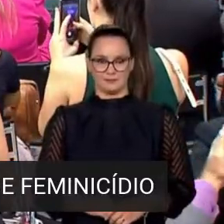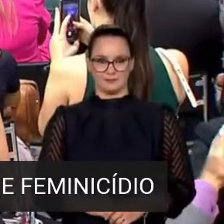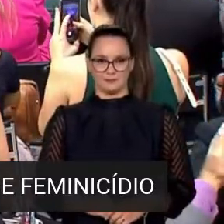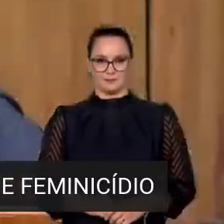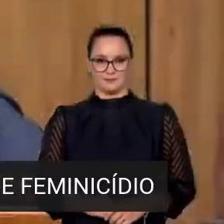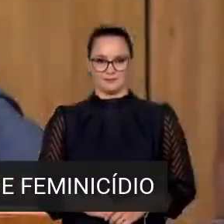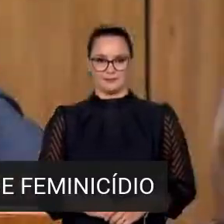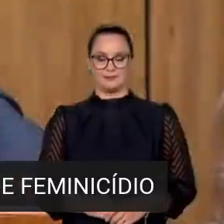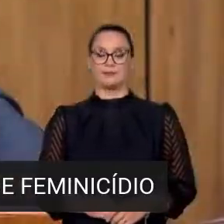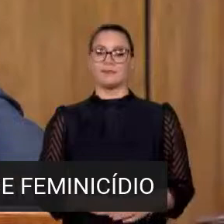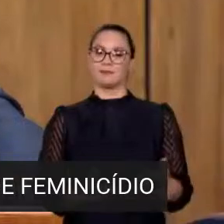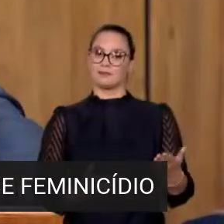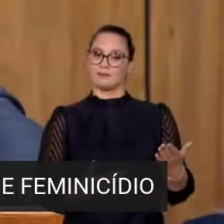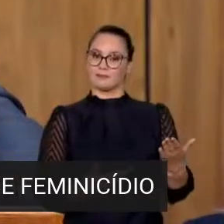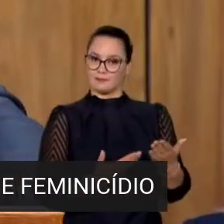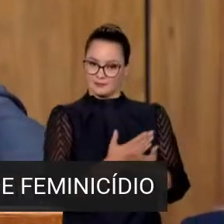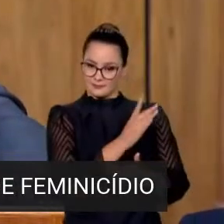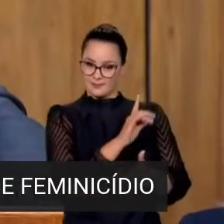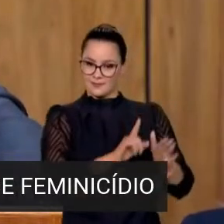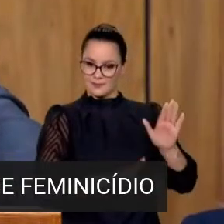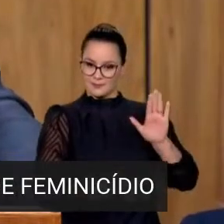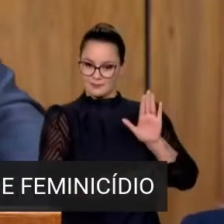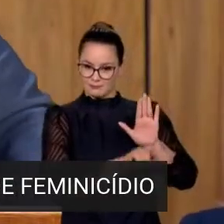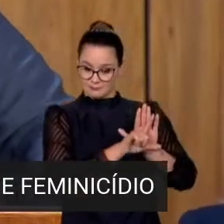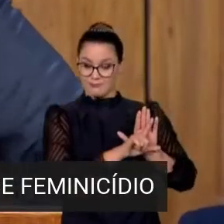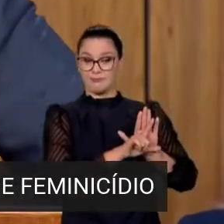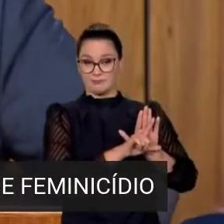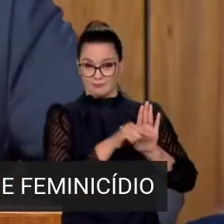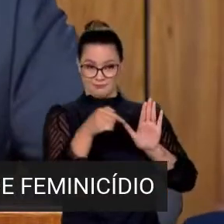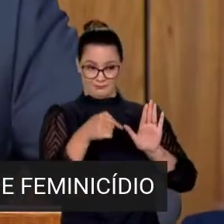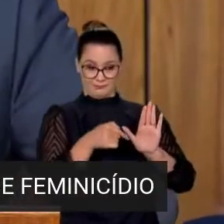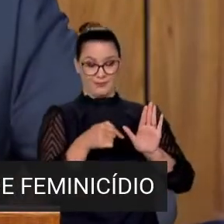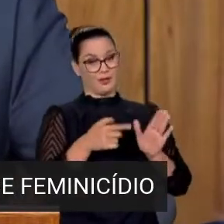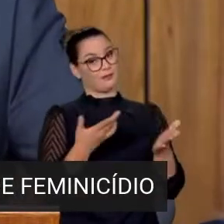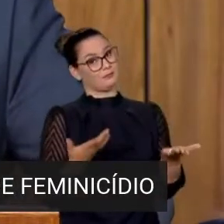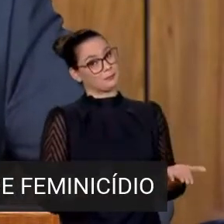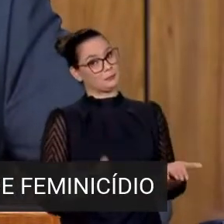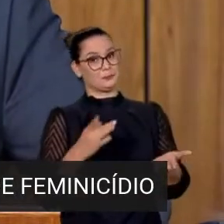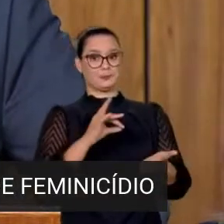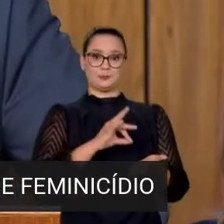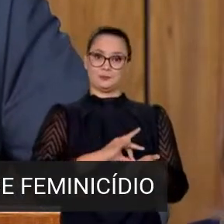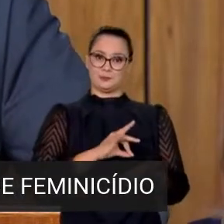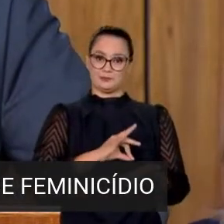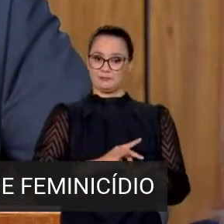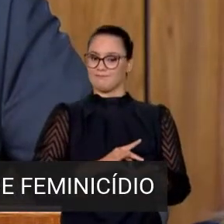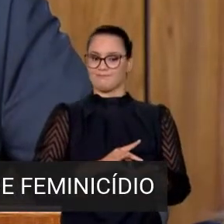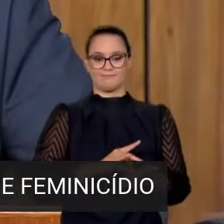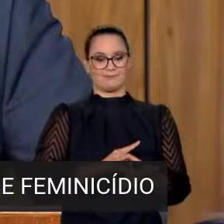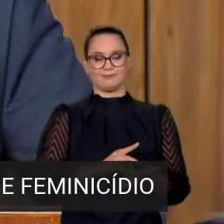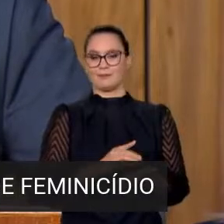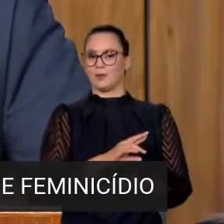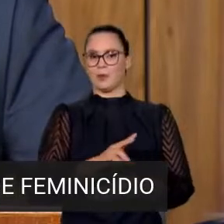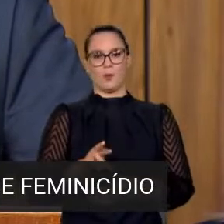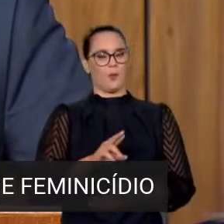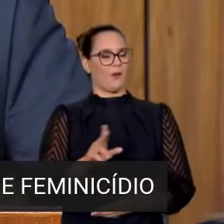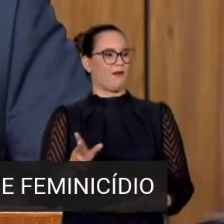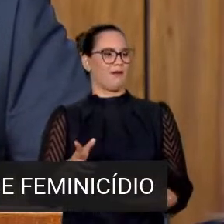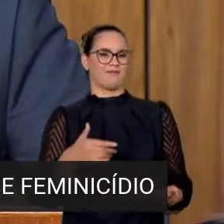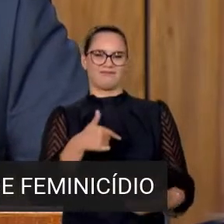sancionar uma lei que, na verdade, não deveria ser motivo de